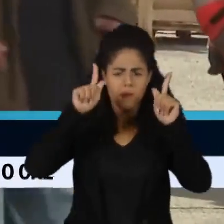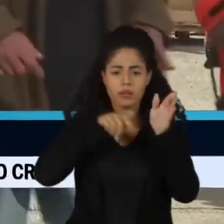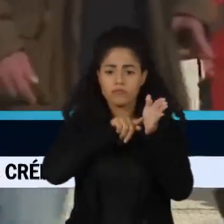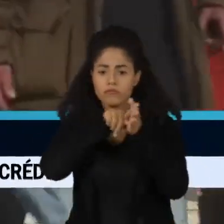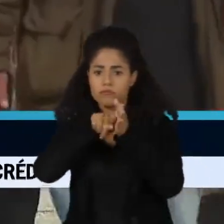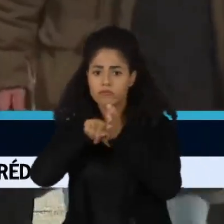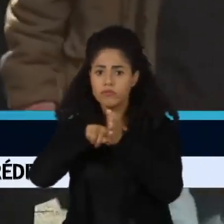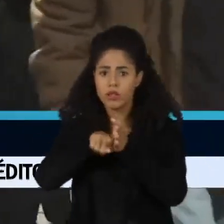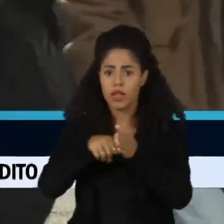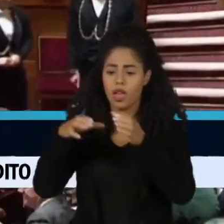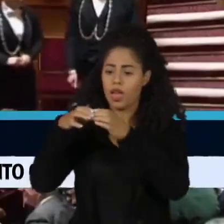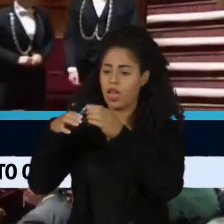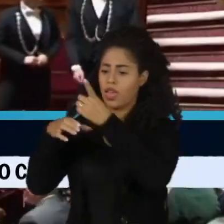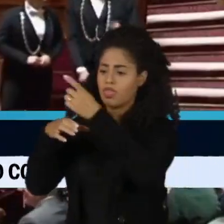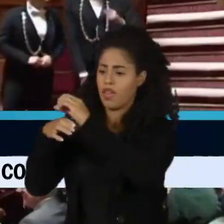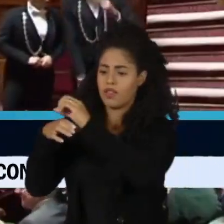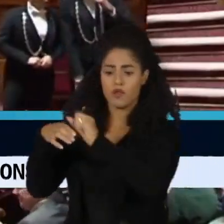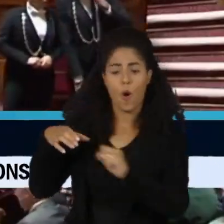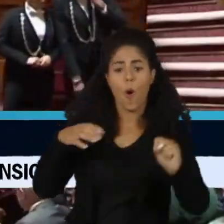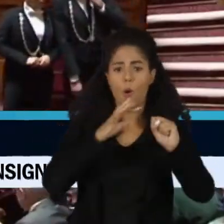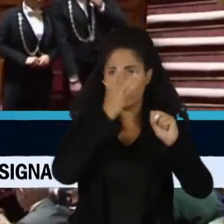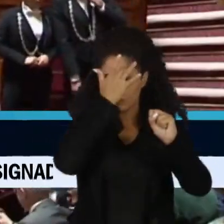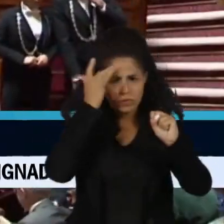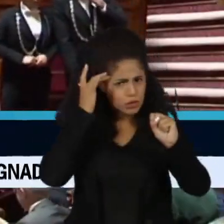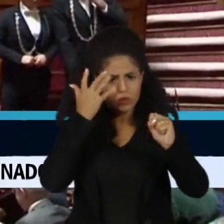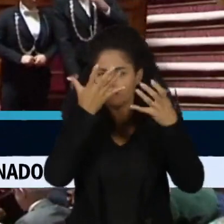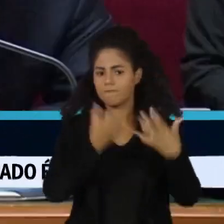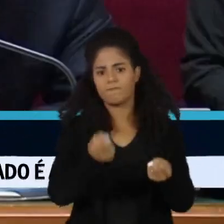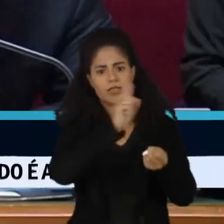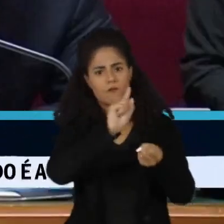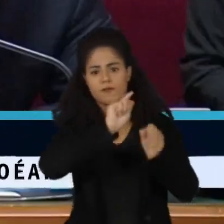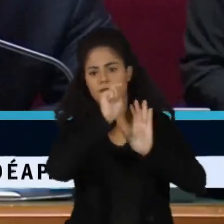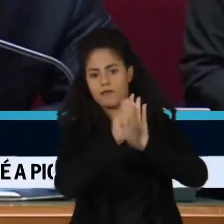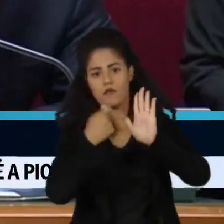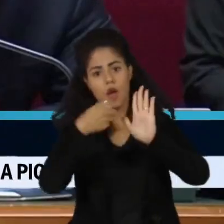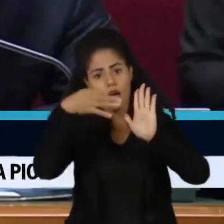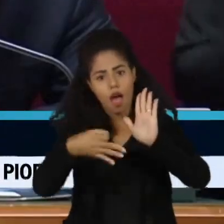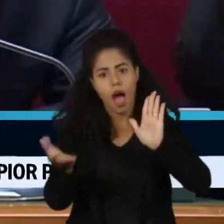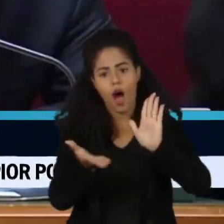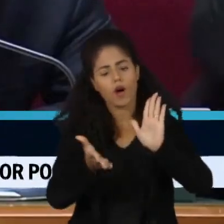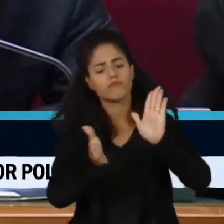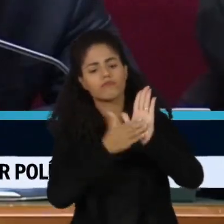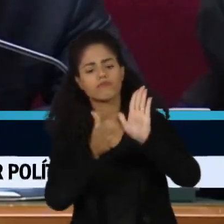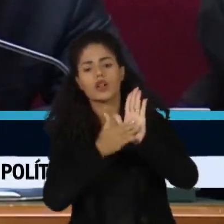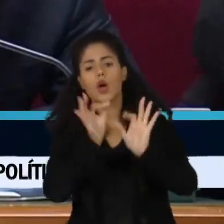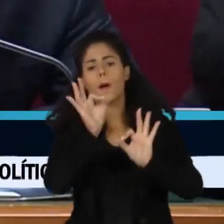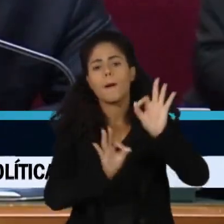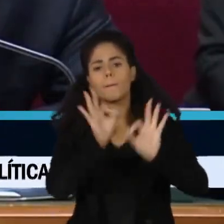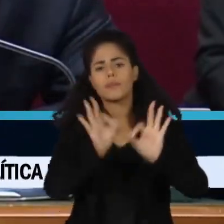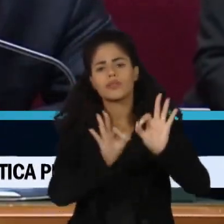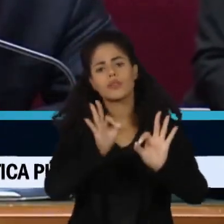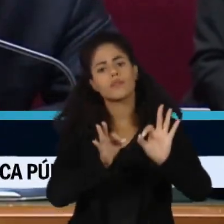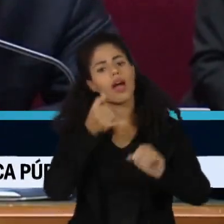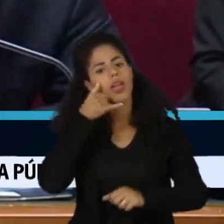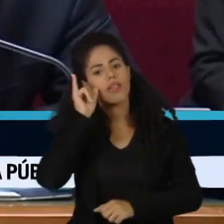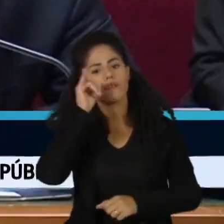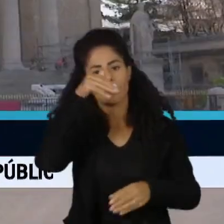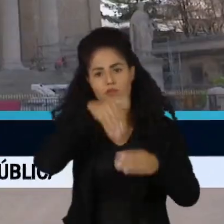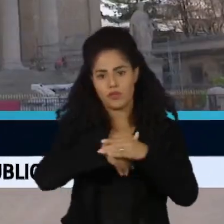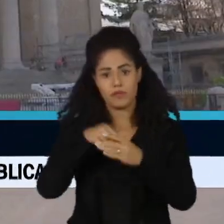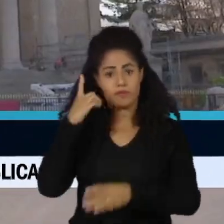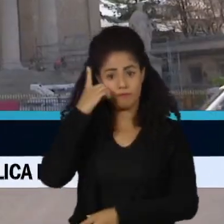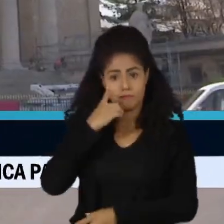pesquisas, 8 em cada 10 franceses repudiam a canetada do governo para impor o projeto, evitando a votação dos